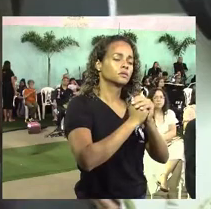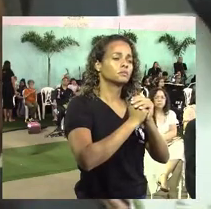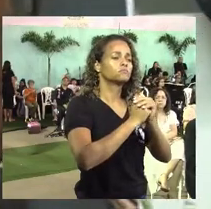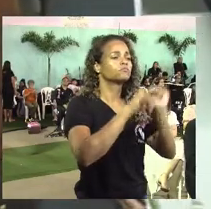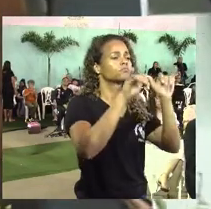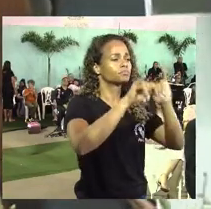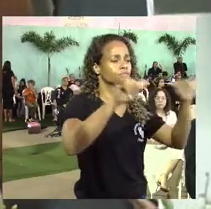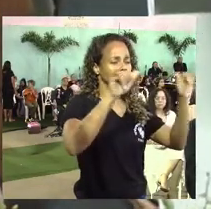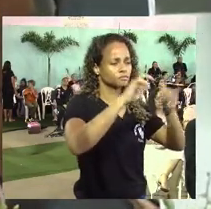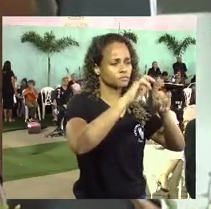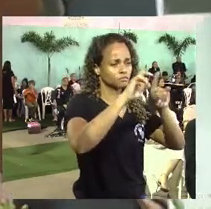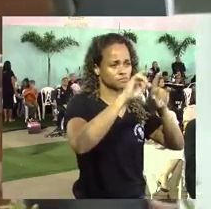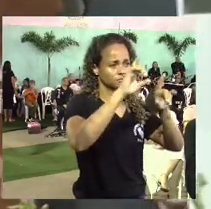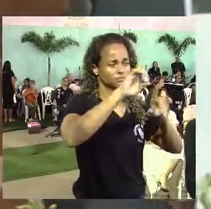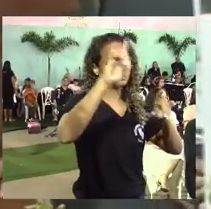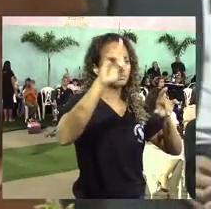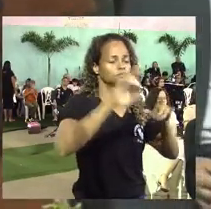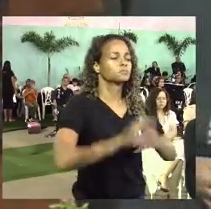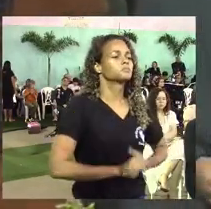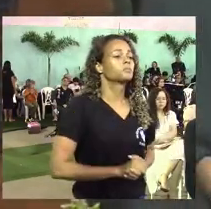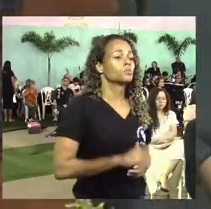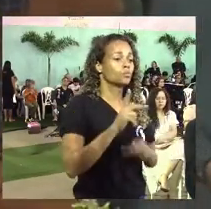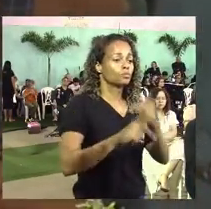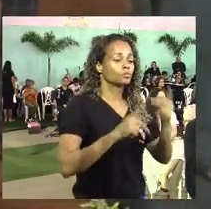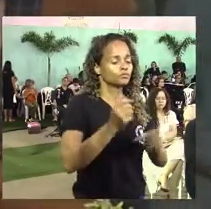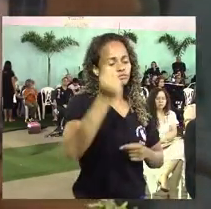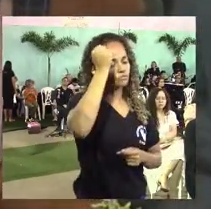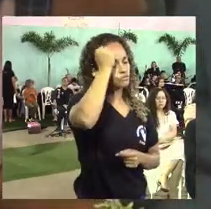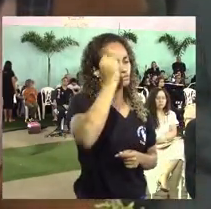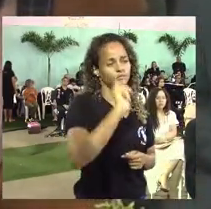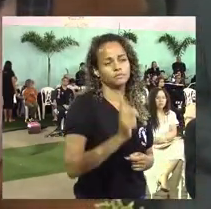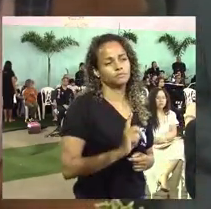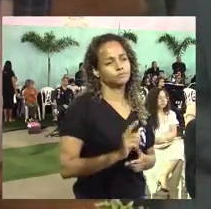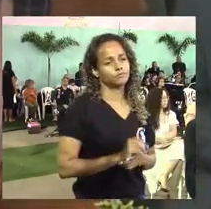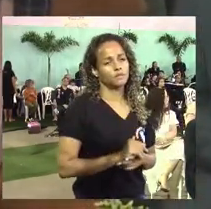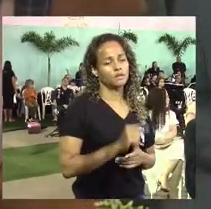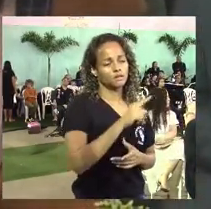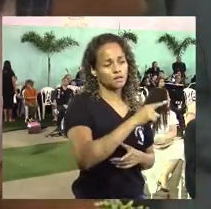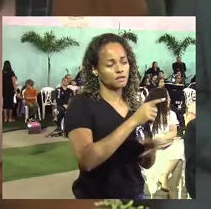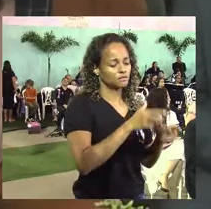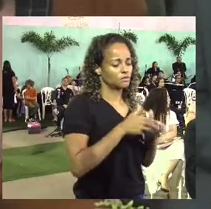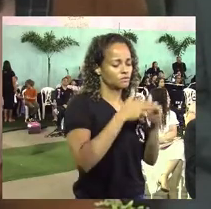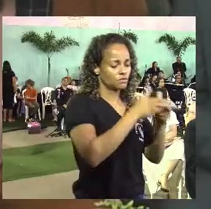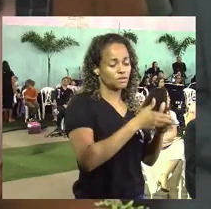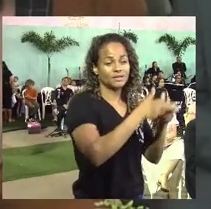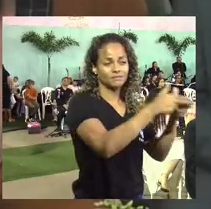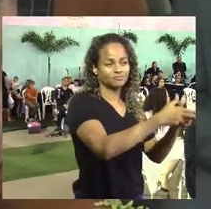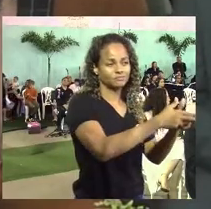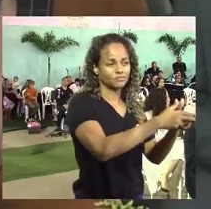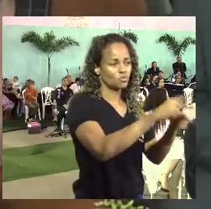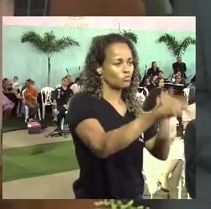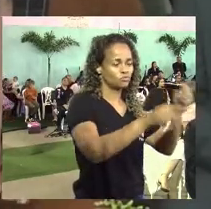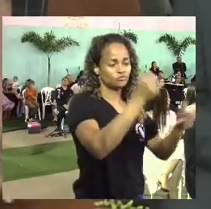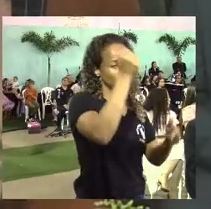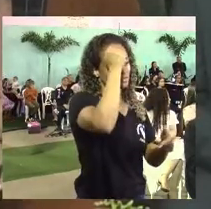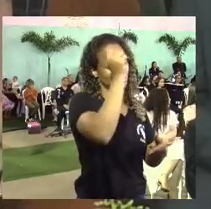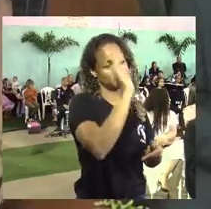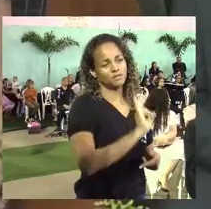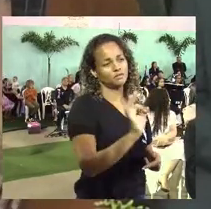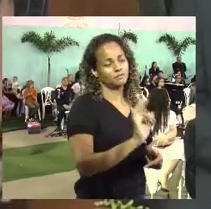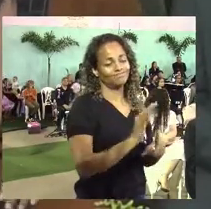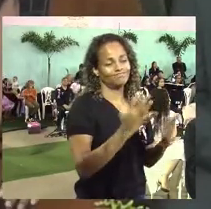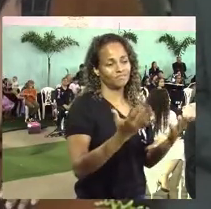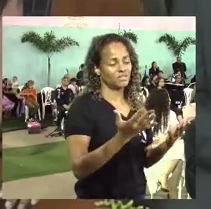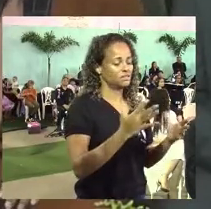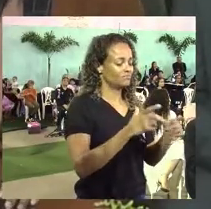Noé tinha a mensagem mas o povo não se arrependeu e por isso todas morreram Afogados exceto nós